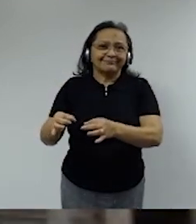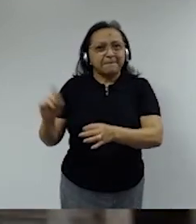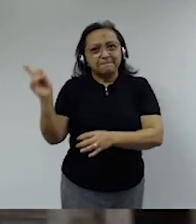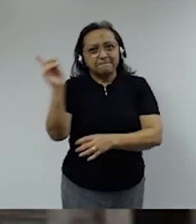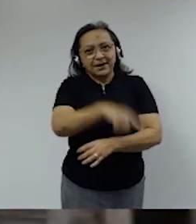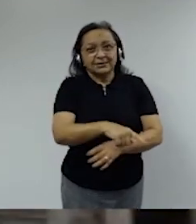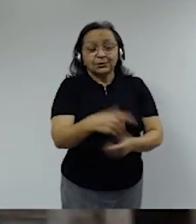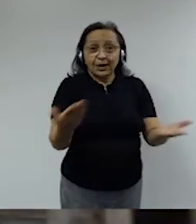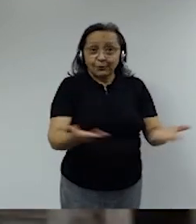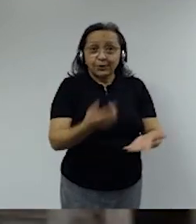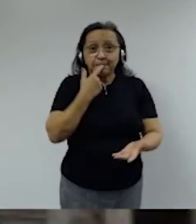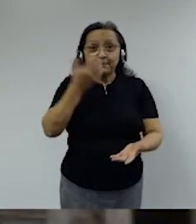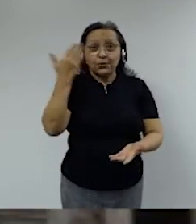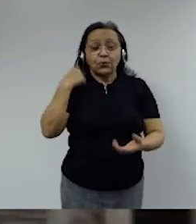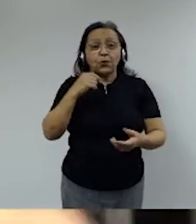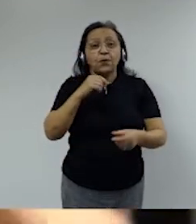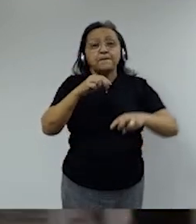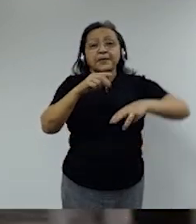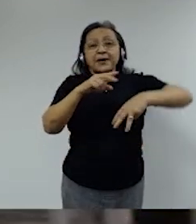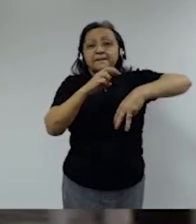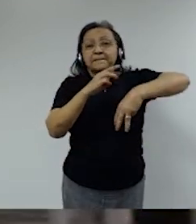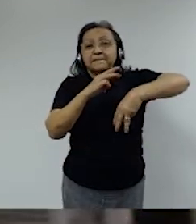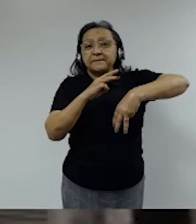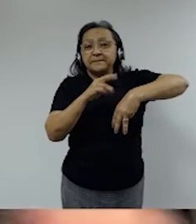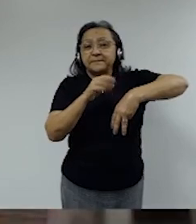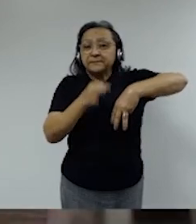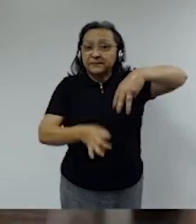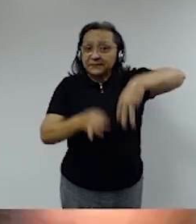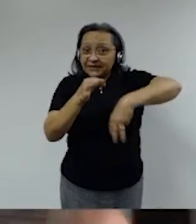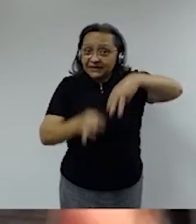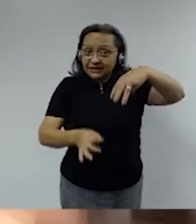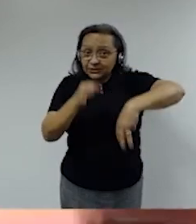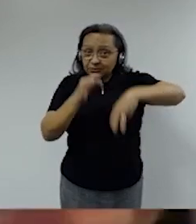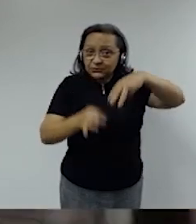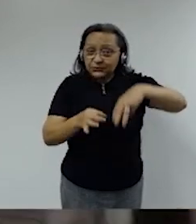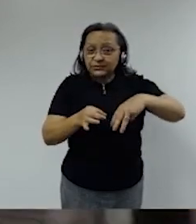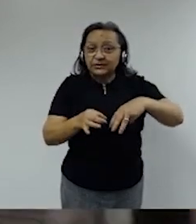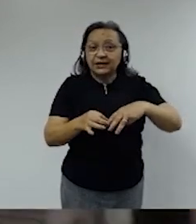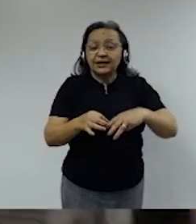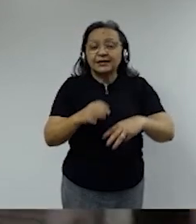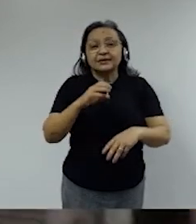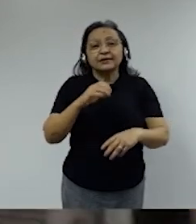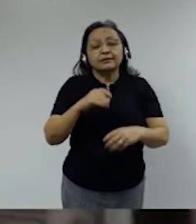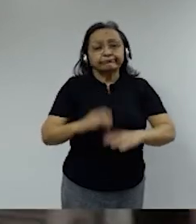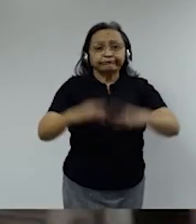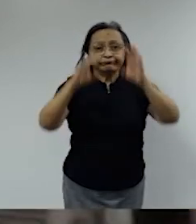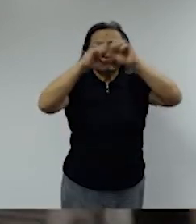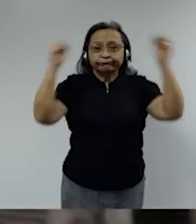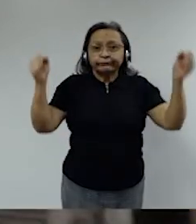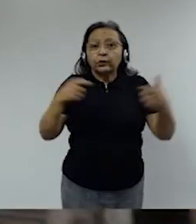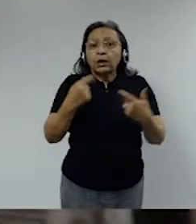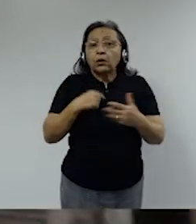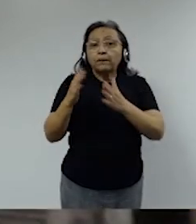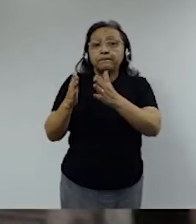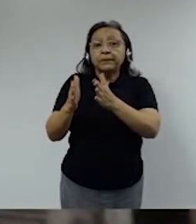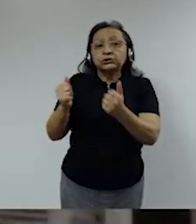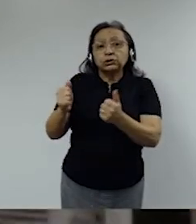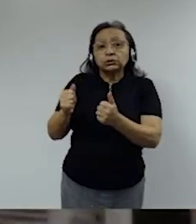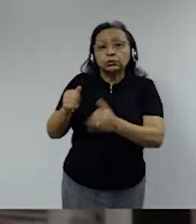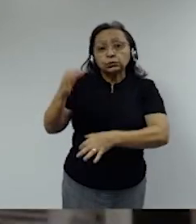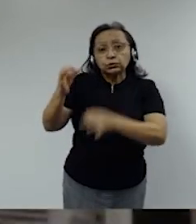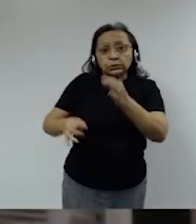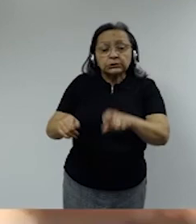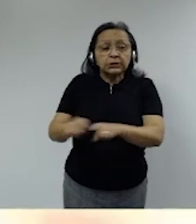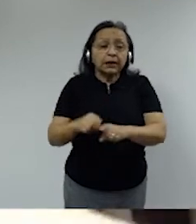Celso de Mello menciona, por um pedido da polícia ou um pedido do Ministério Público. Ou seja, o Ministério Público